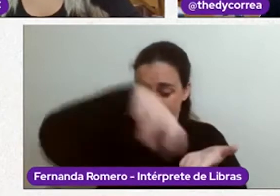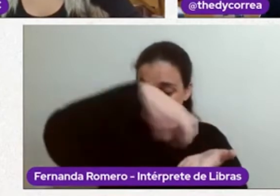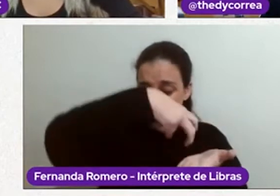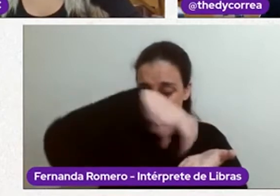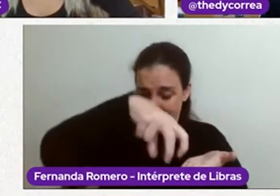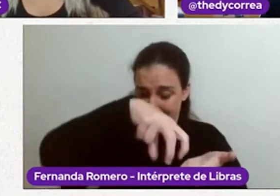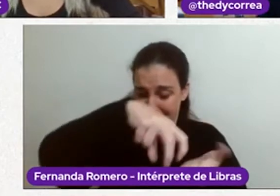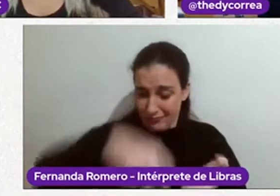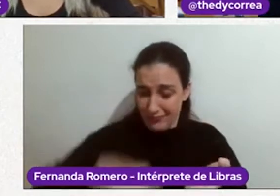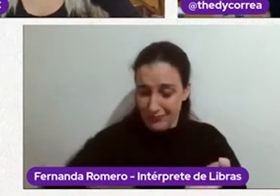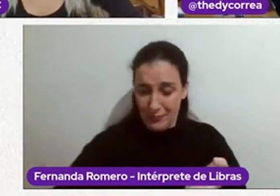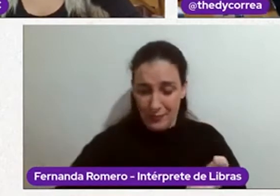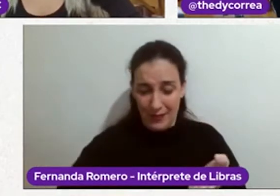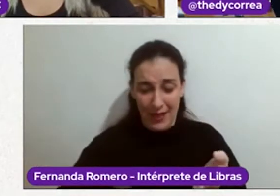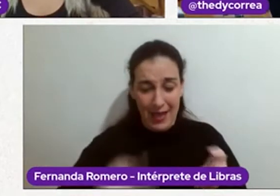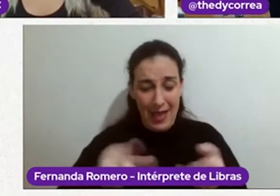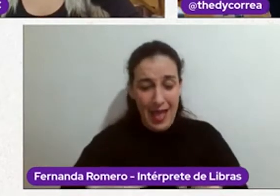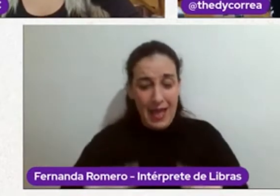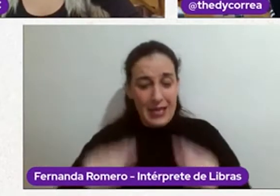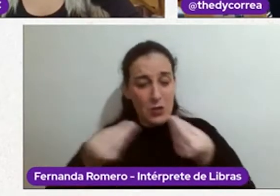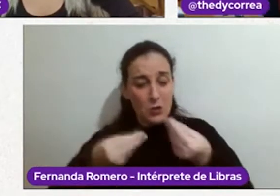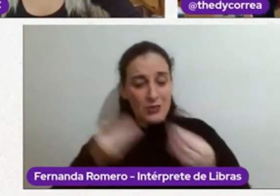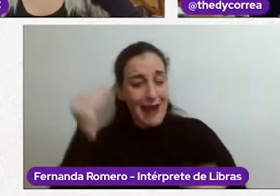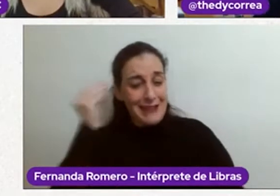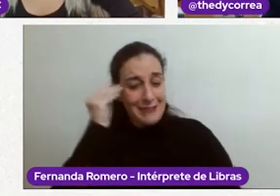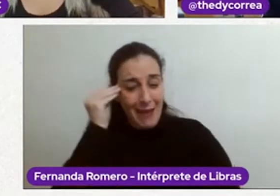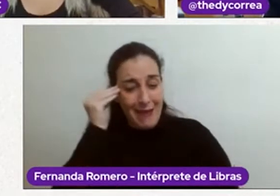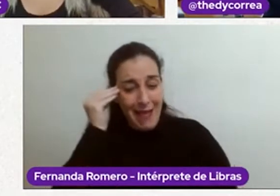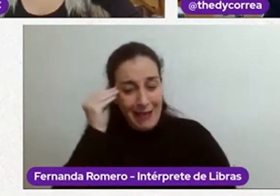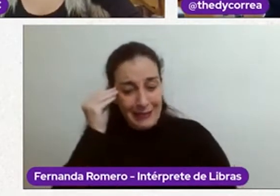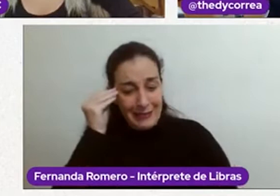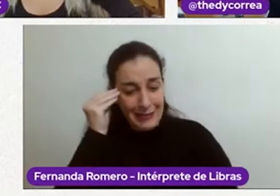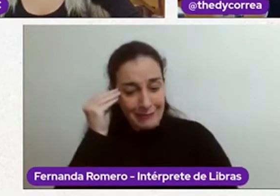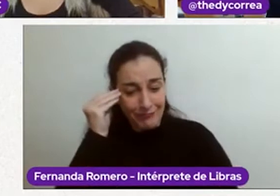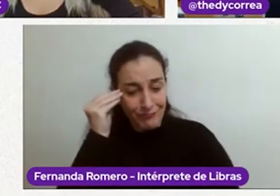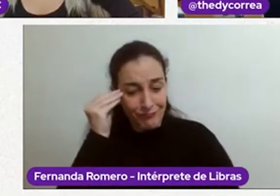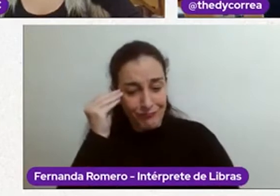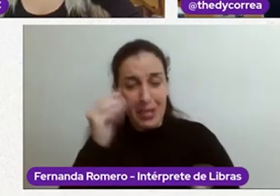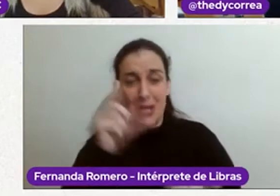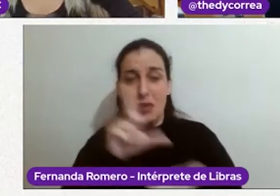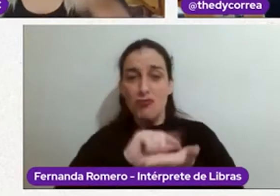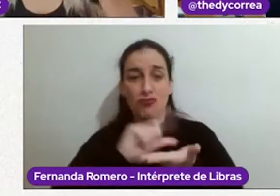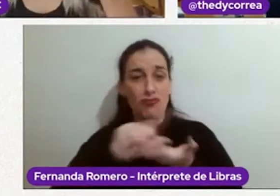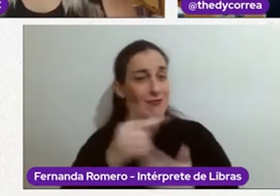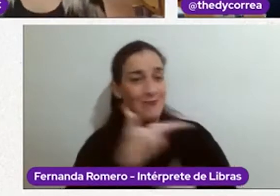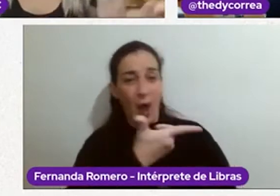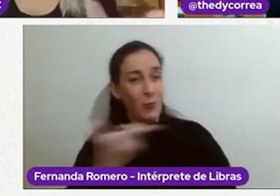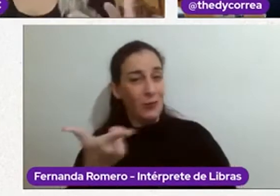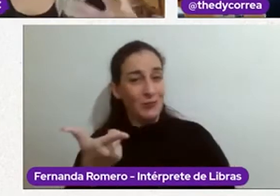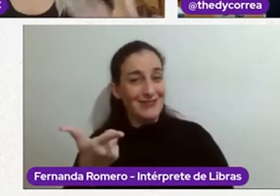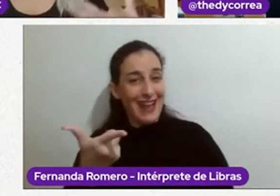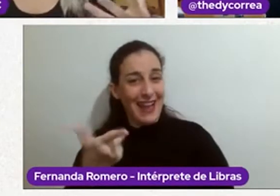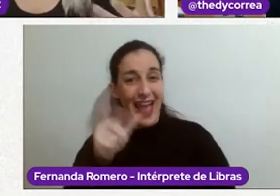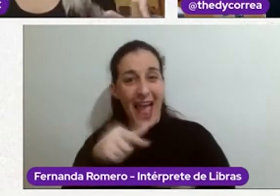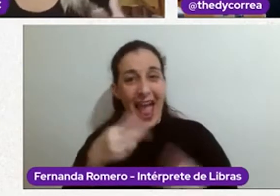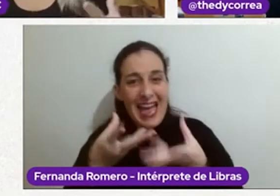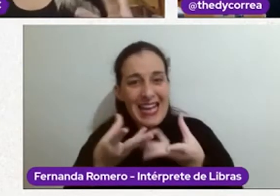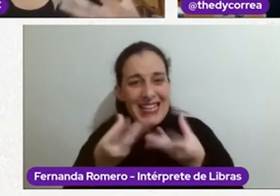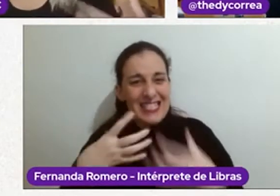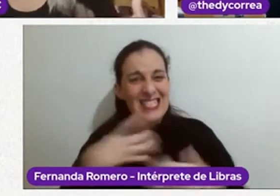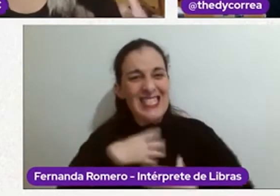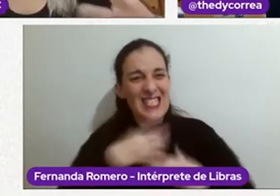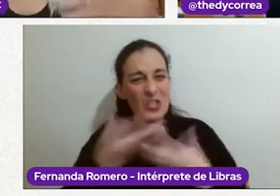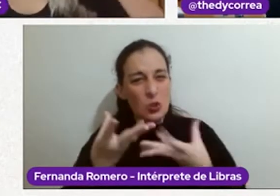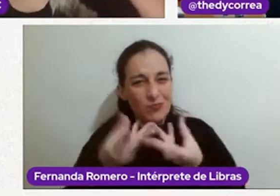né, ele nos oferece uma experiência que a plataforma não oferece, entendeu? É uma coisa sensorial que eu acho que não